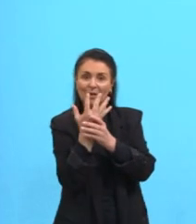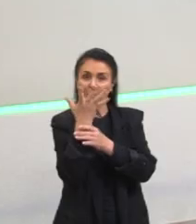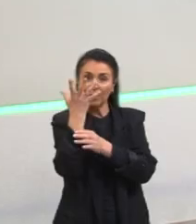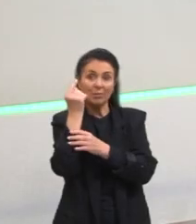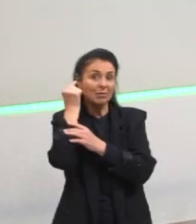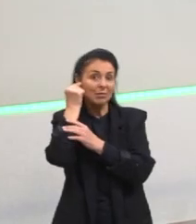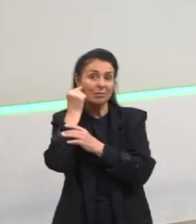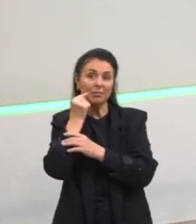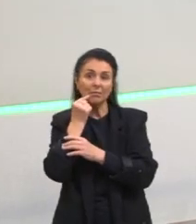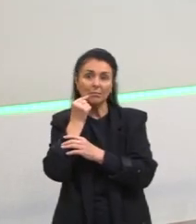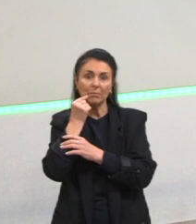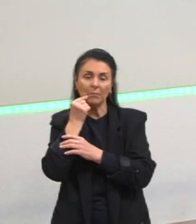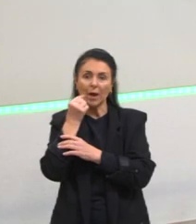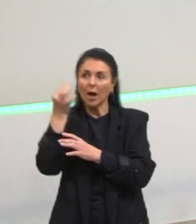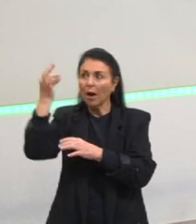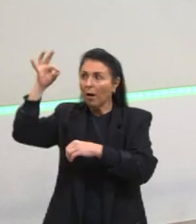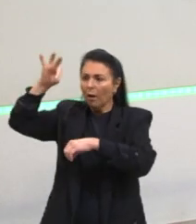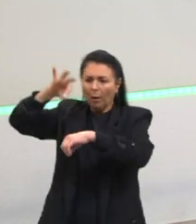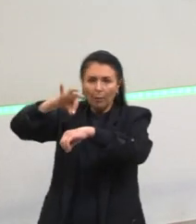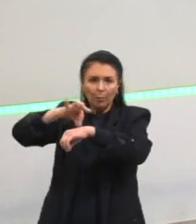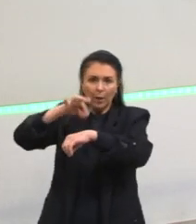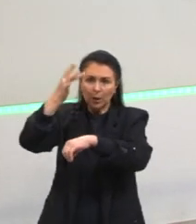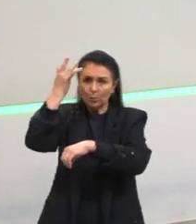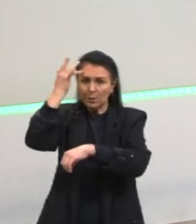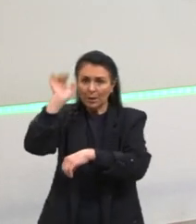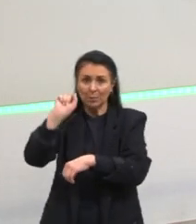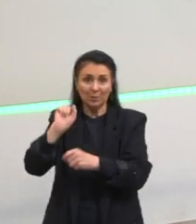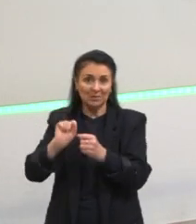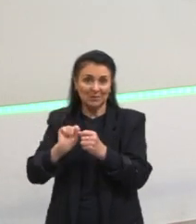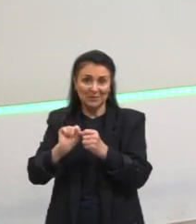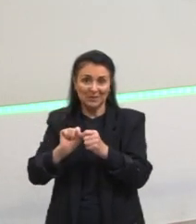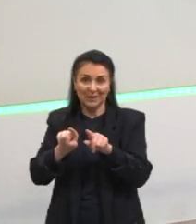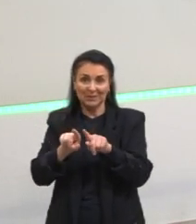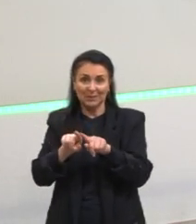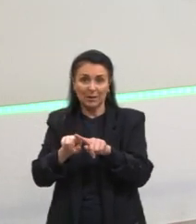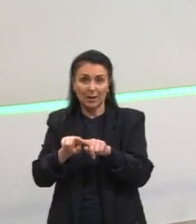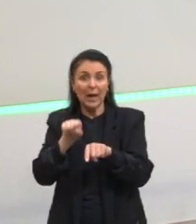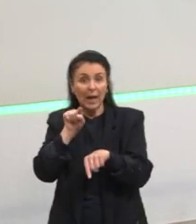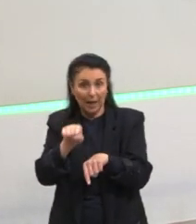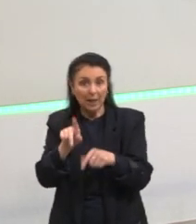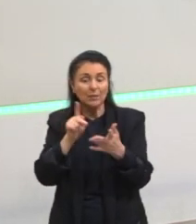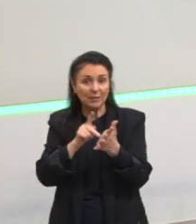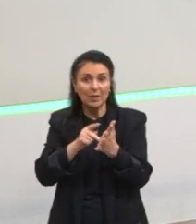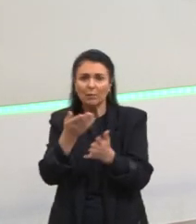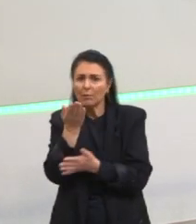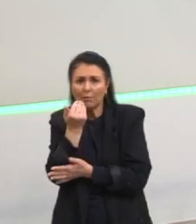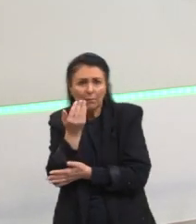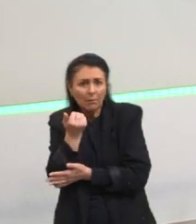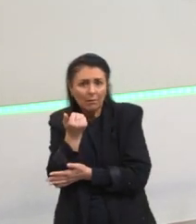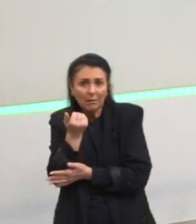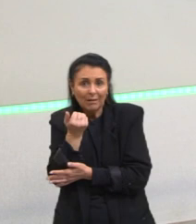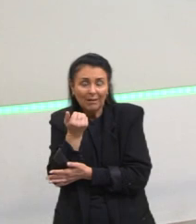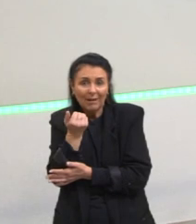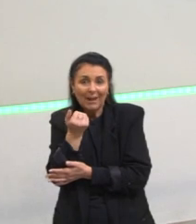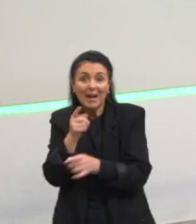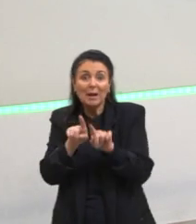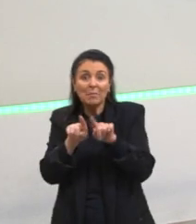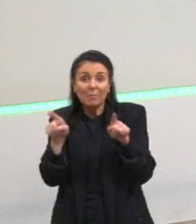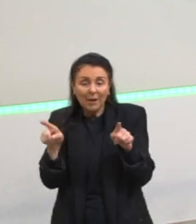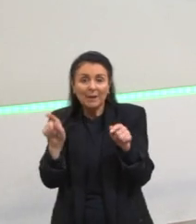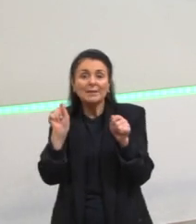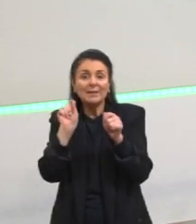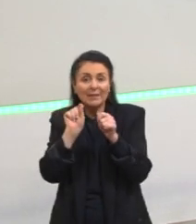não é intenção dela fazer isso né ela tá ali se alimentando mas enquanto ela tá se alimentando ali do néctar e tal ela vai